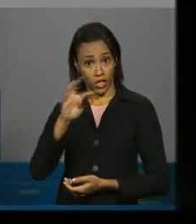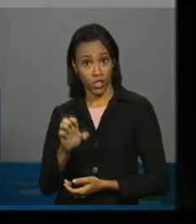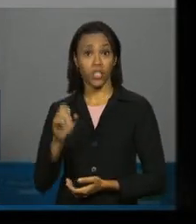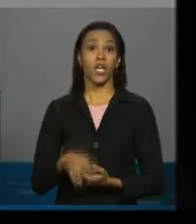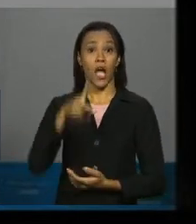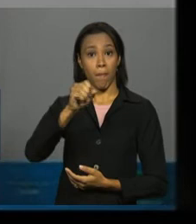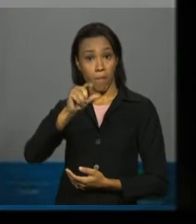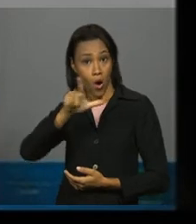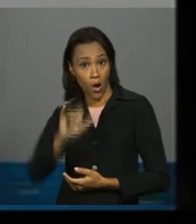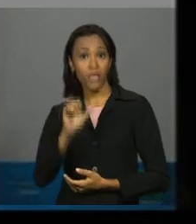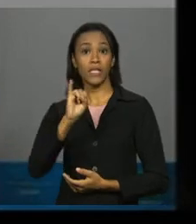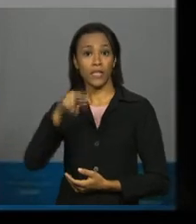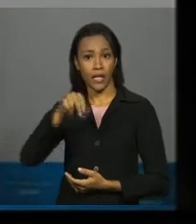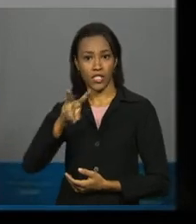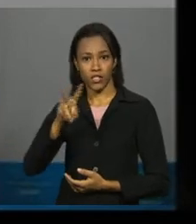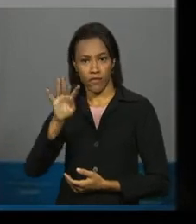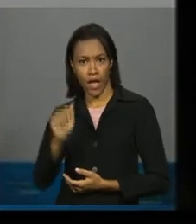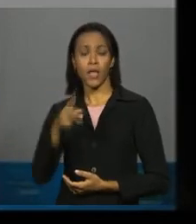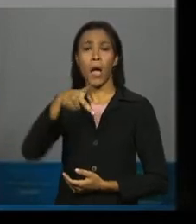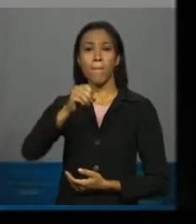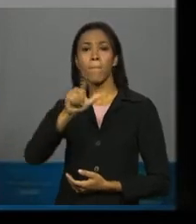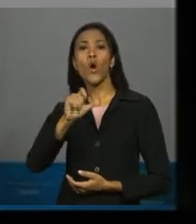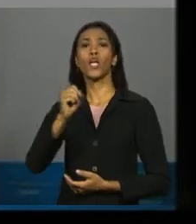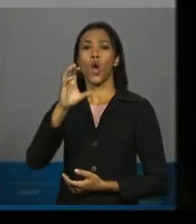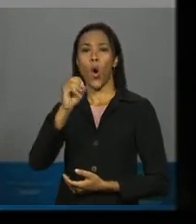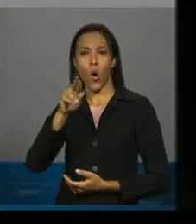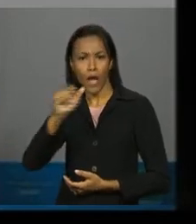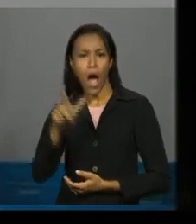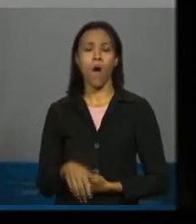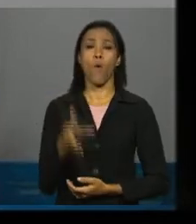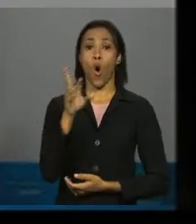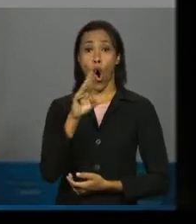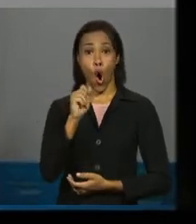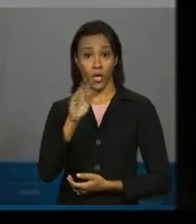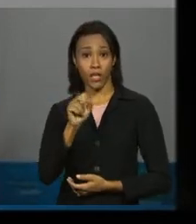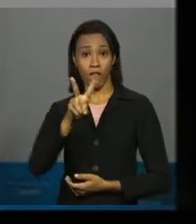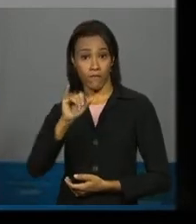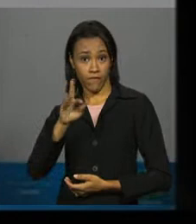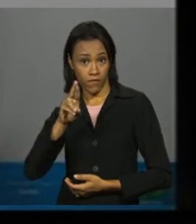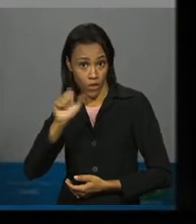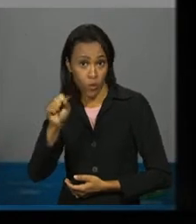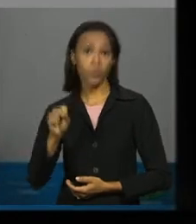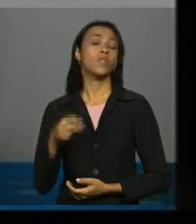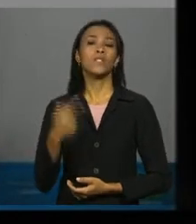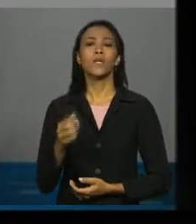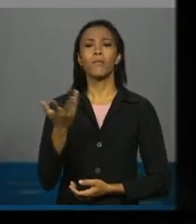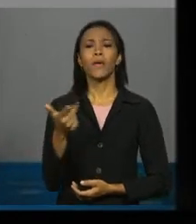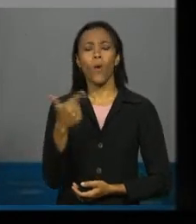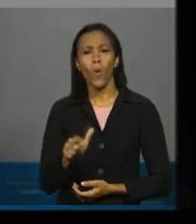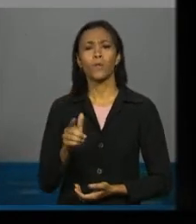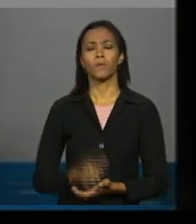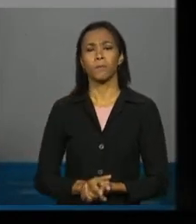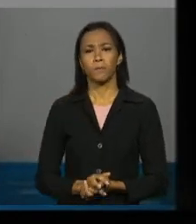a pólio inativada é a pólio oral o Rotavírus A pneumocócica 10-valente A meningocócica